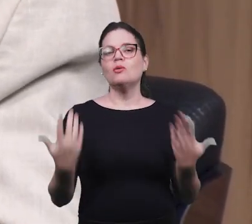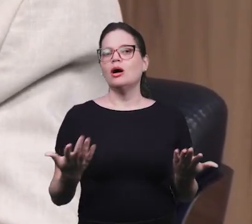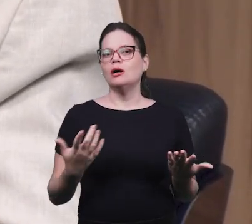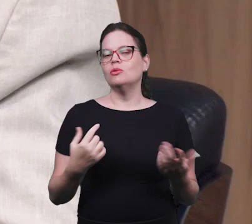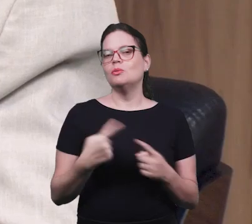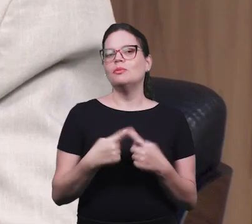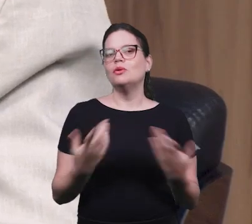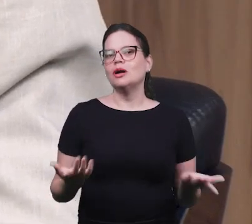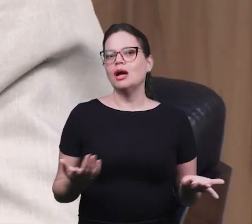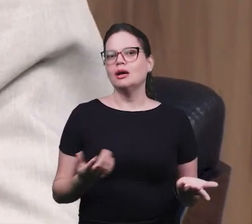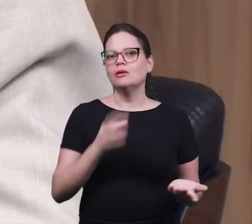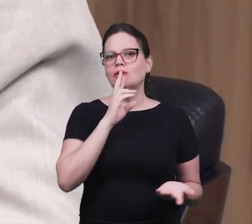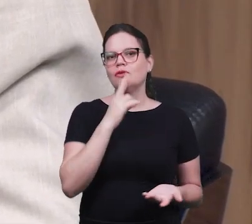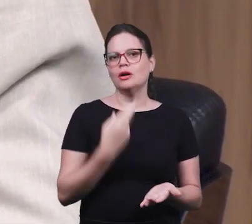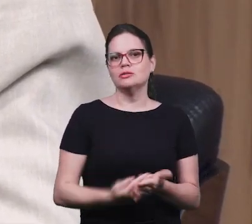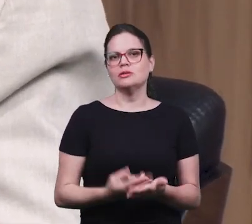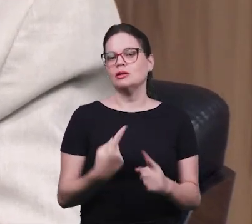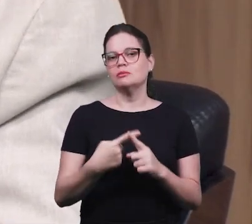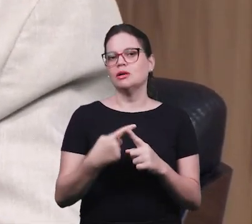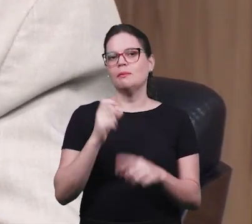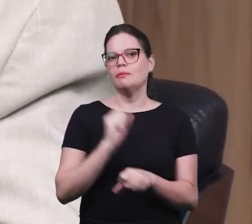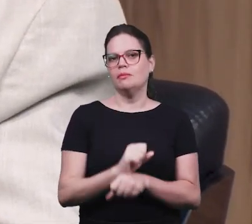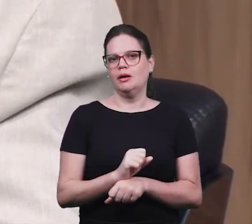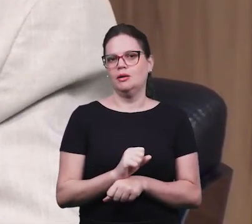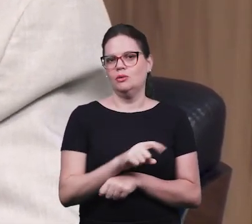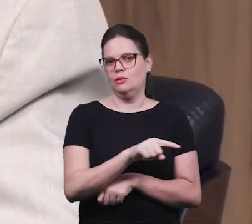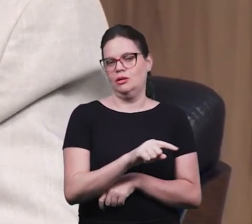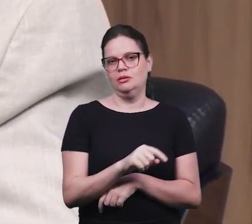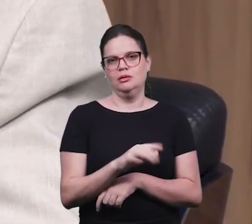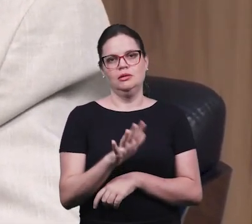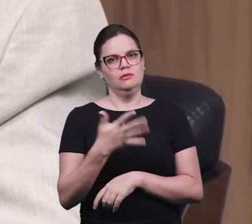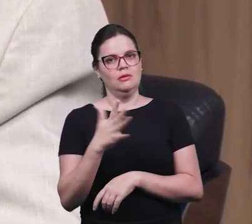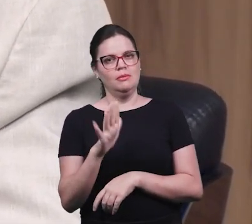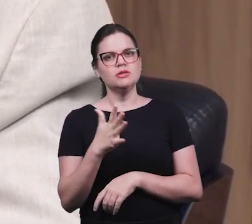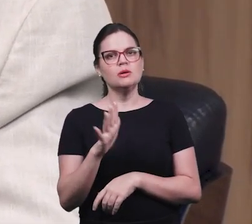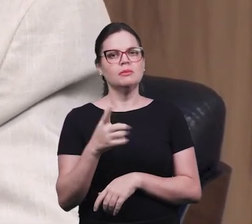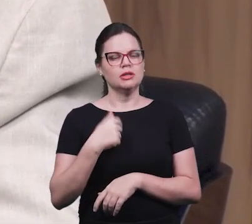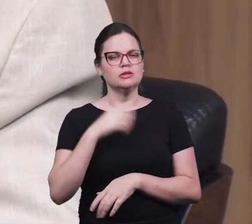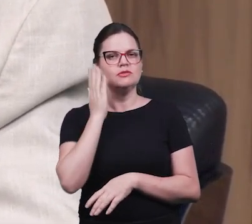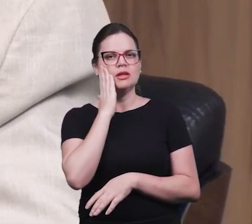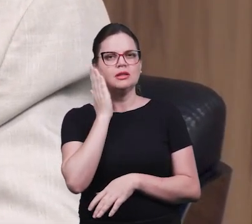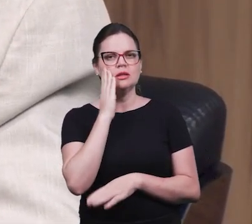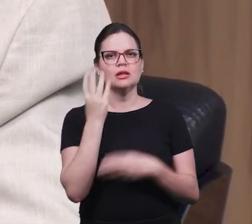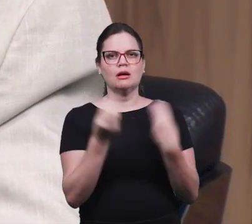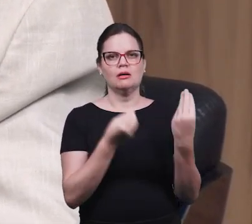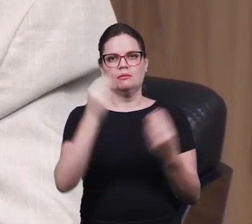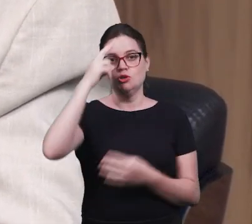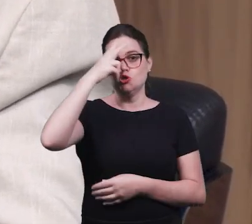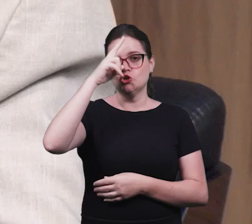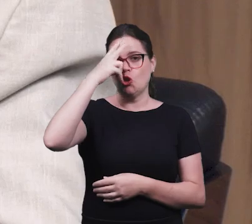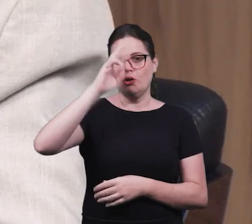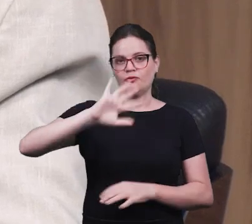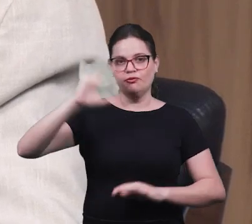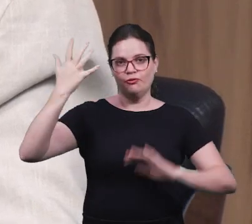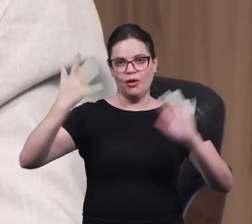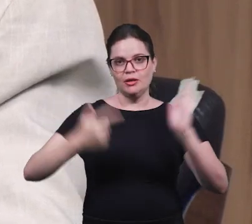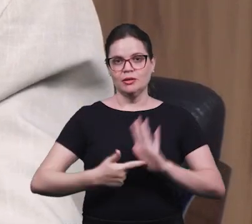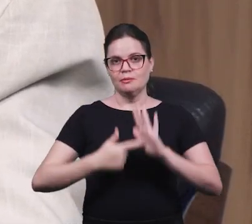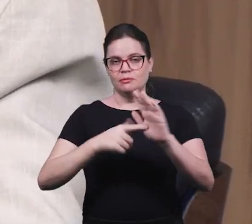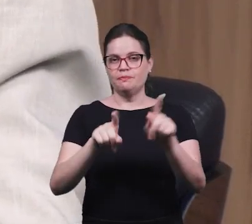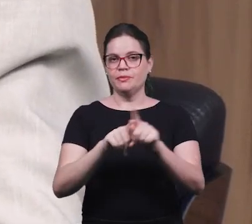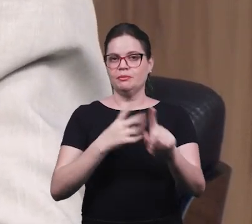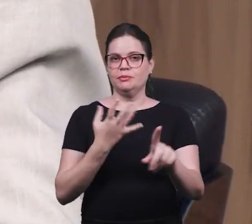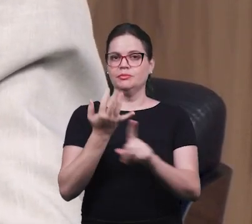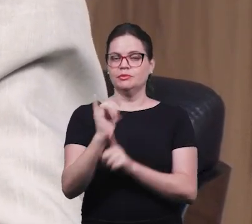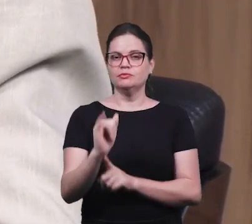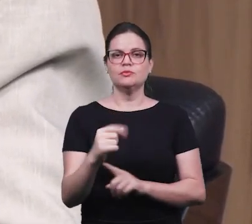um diagnóstico aproximado dos fatos históricos e proféticos